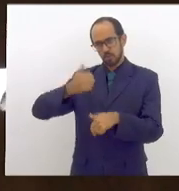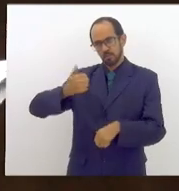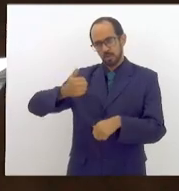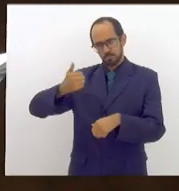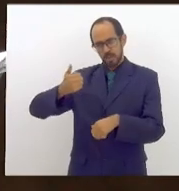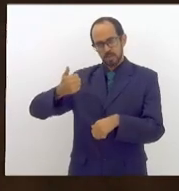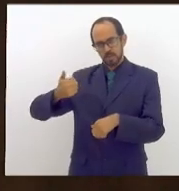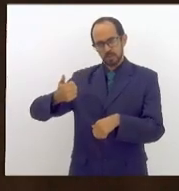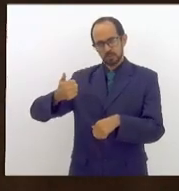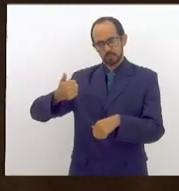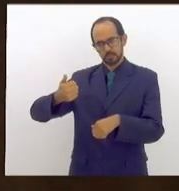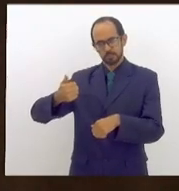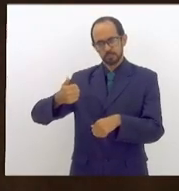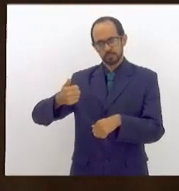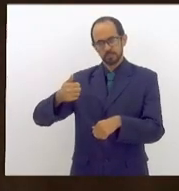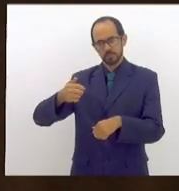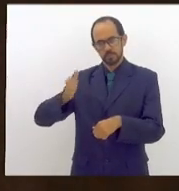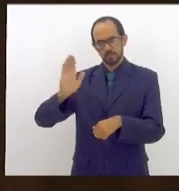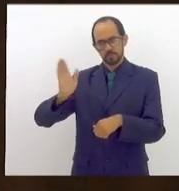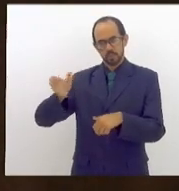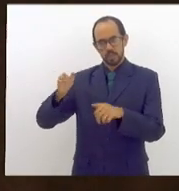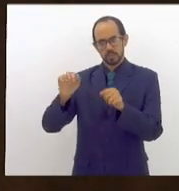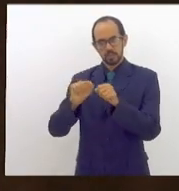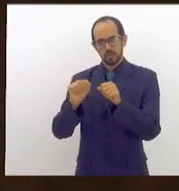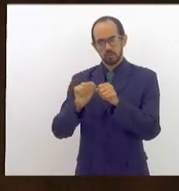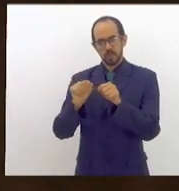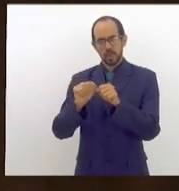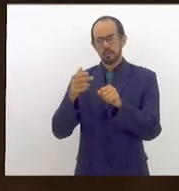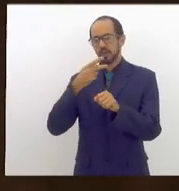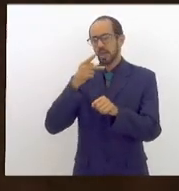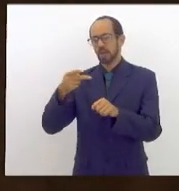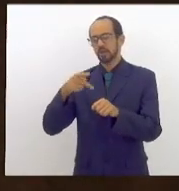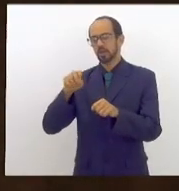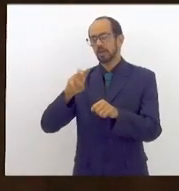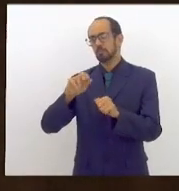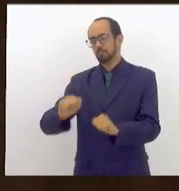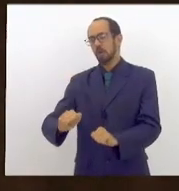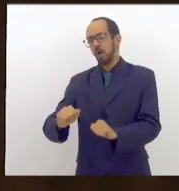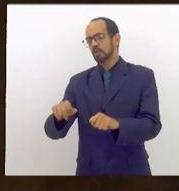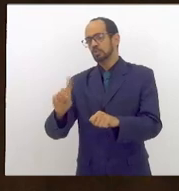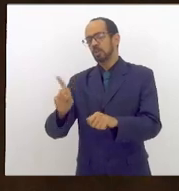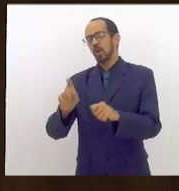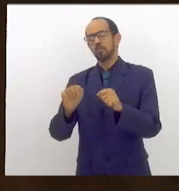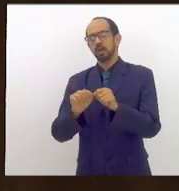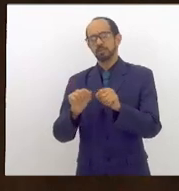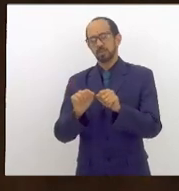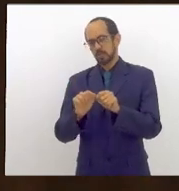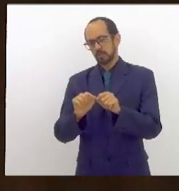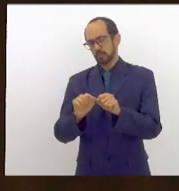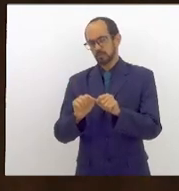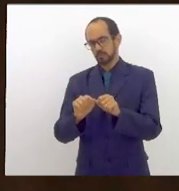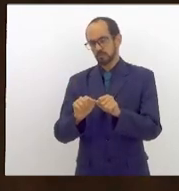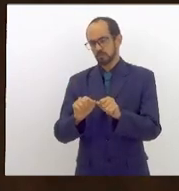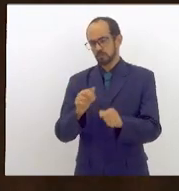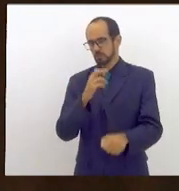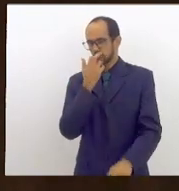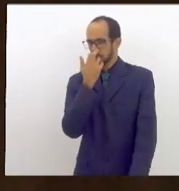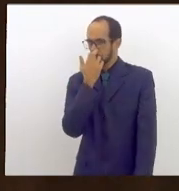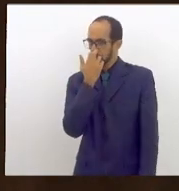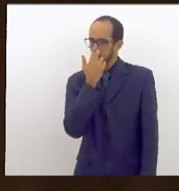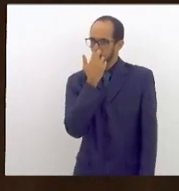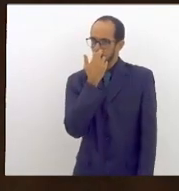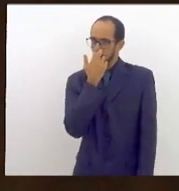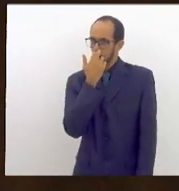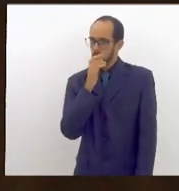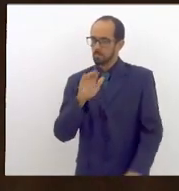parcela já estão dizendo que ele não que ele pode não fazer Então